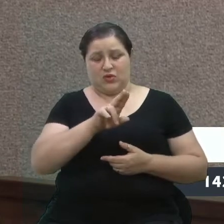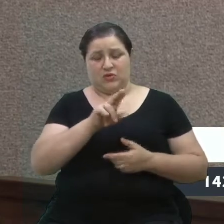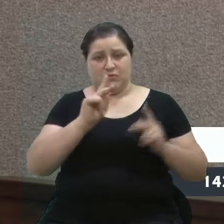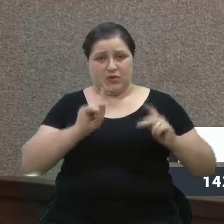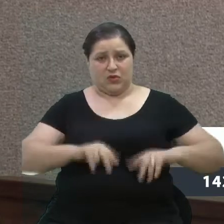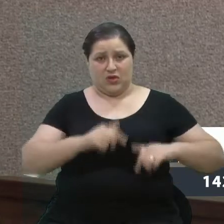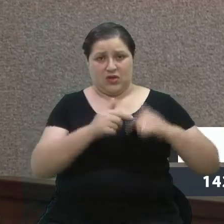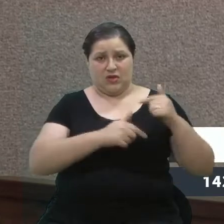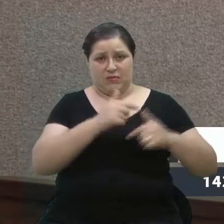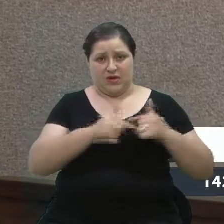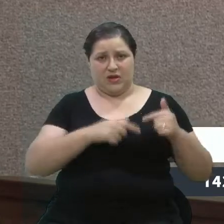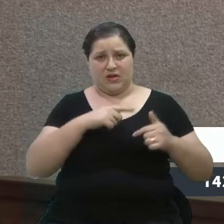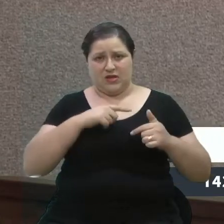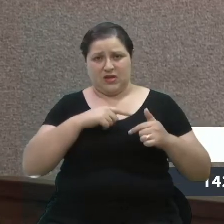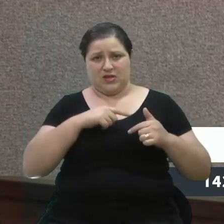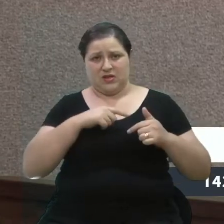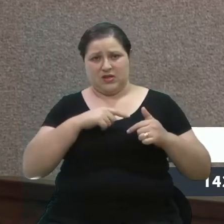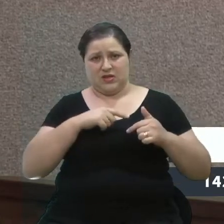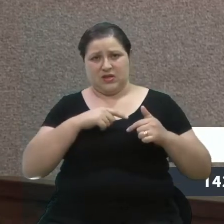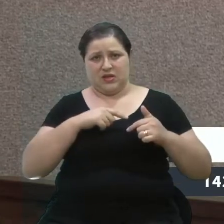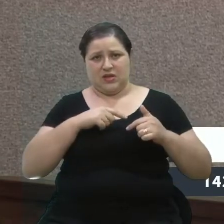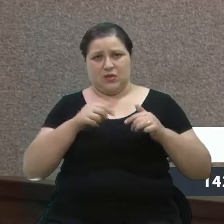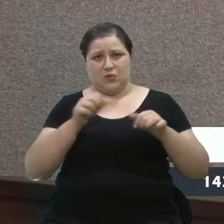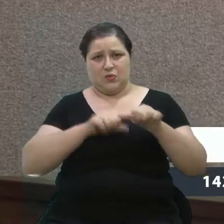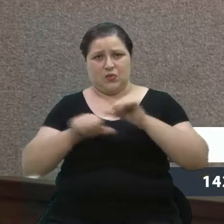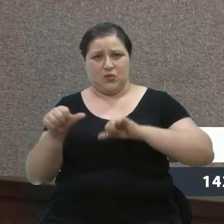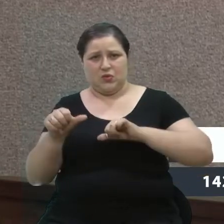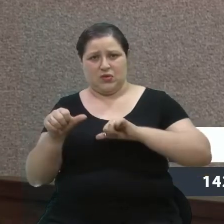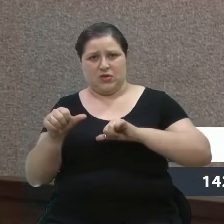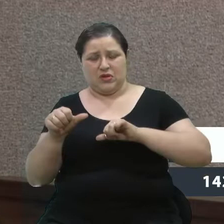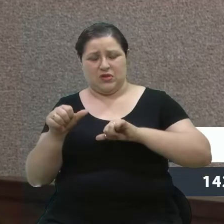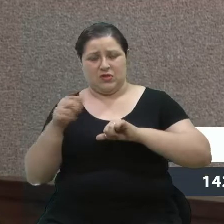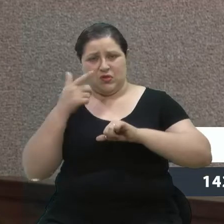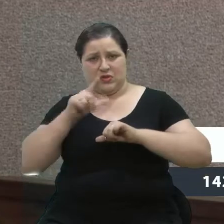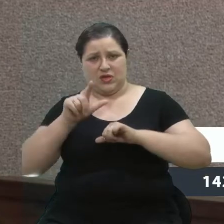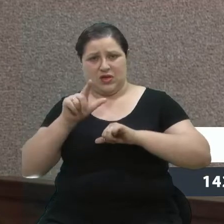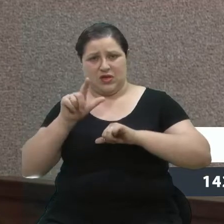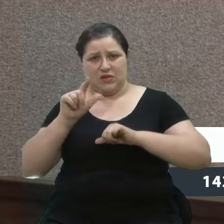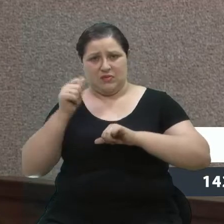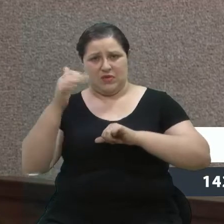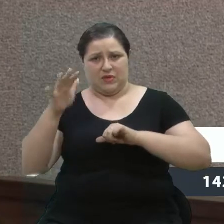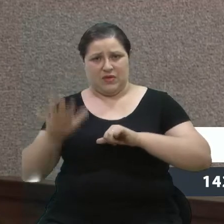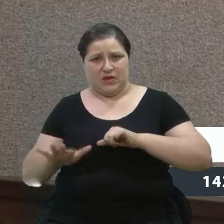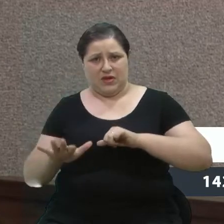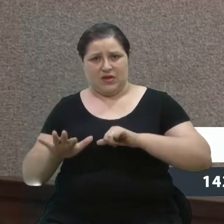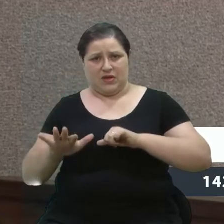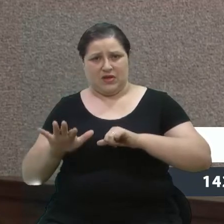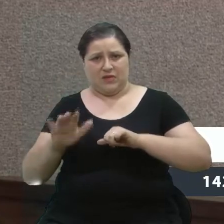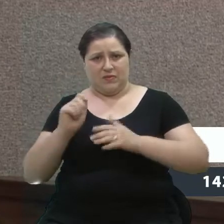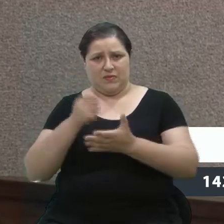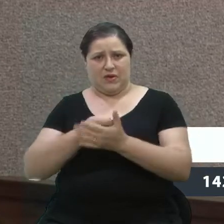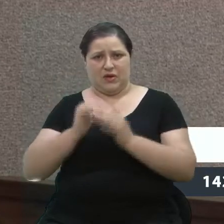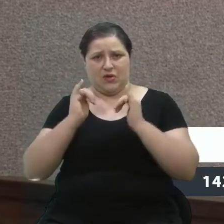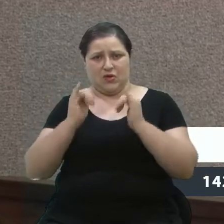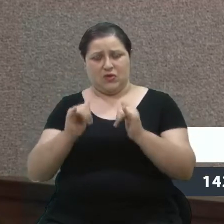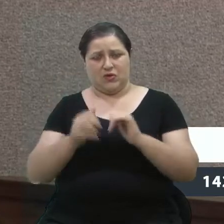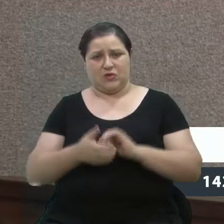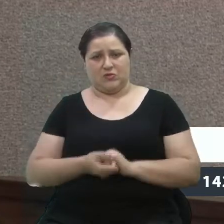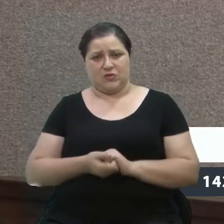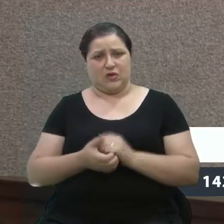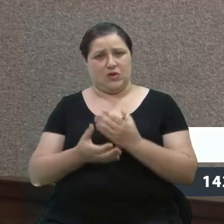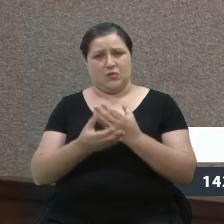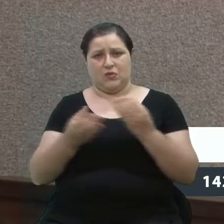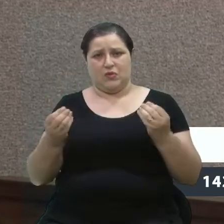continua precisando? Ou será que a gente pode reverter para ter uma passagem mais barata? Que eu volto a dizer, é muito confortável